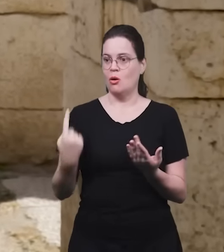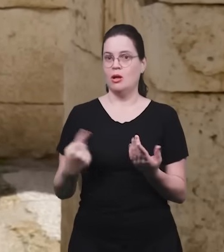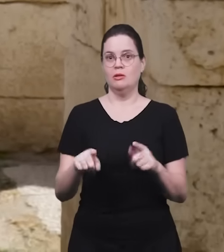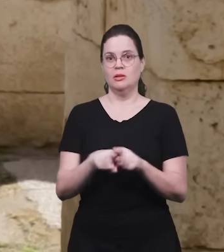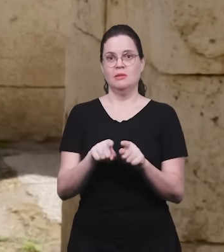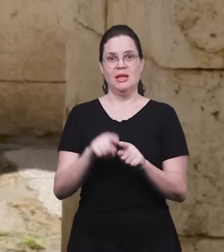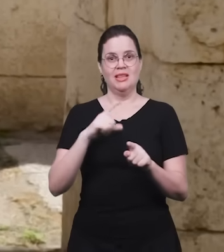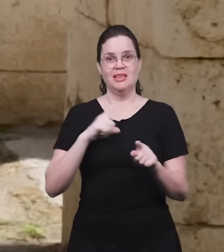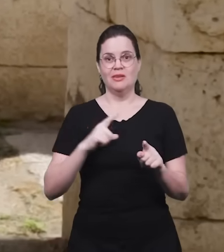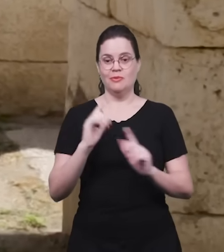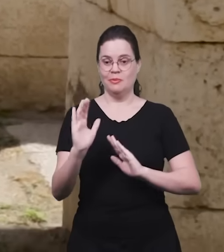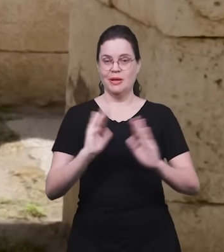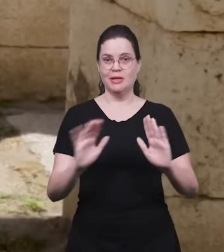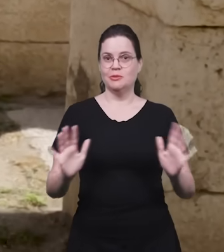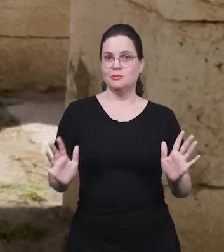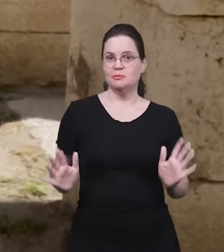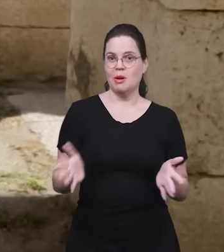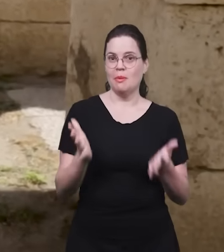né?